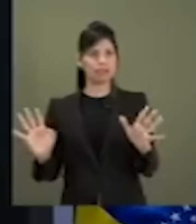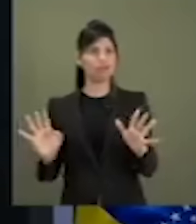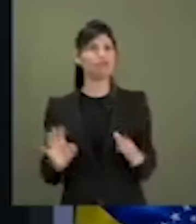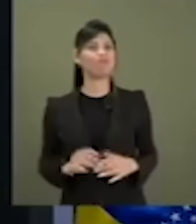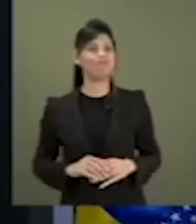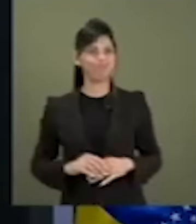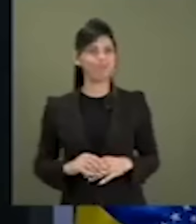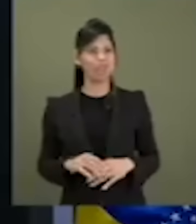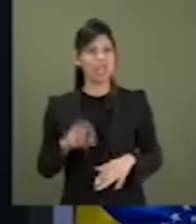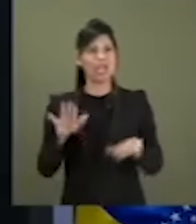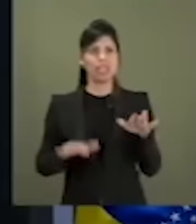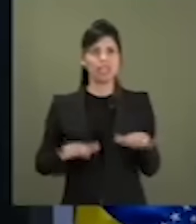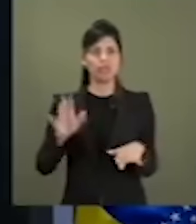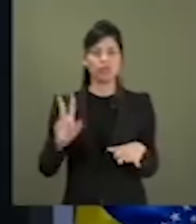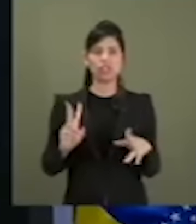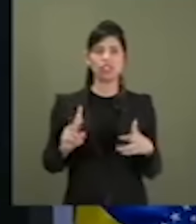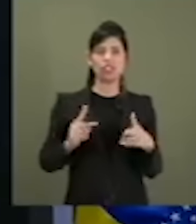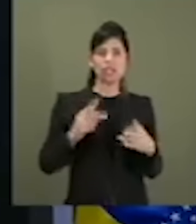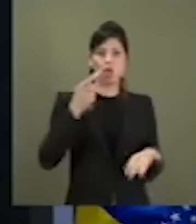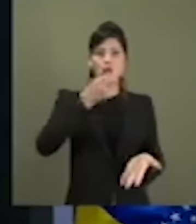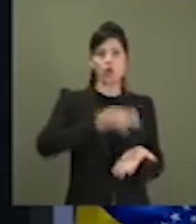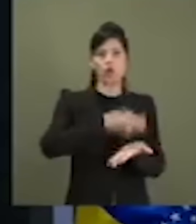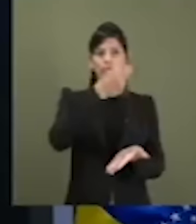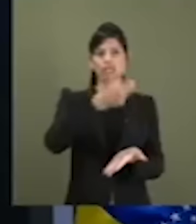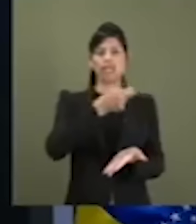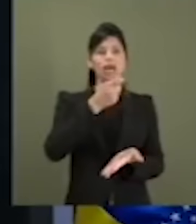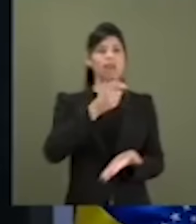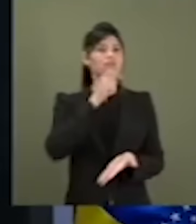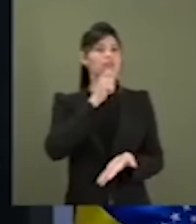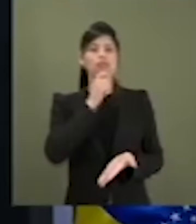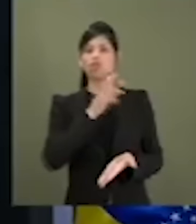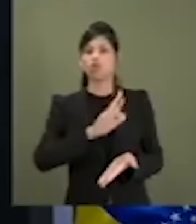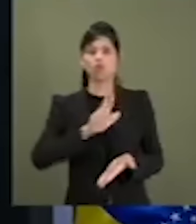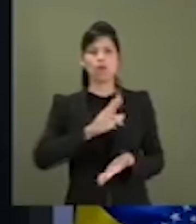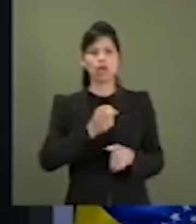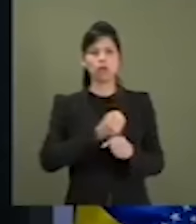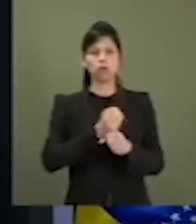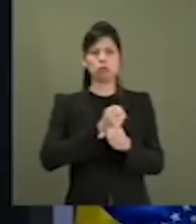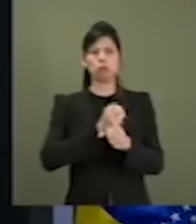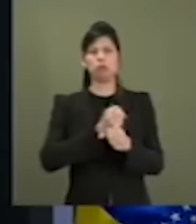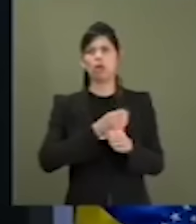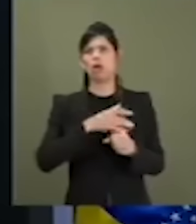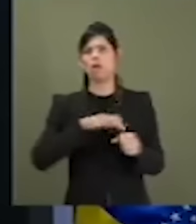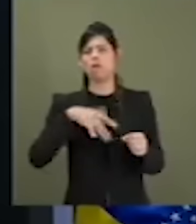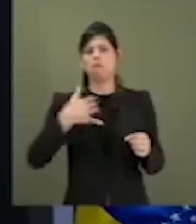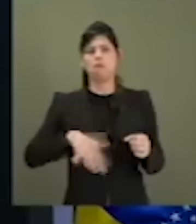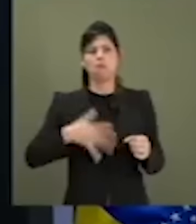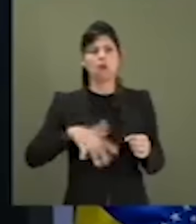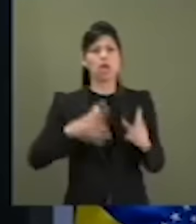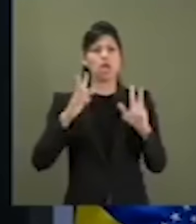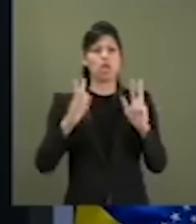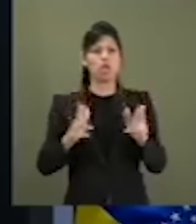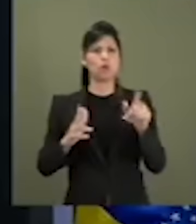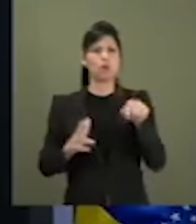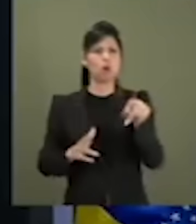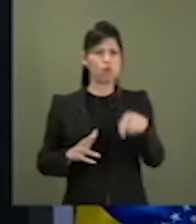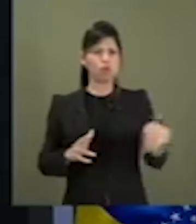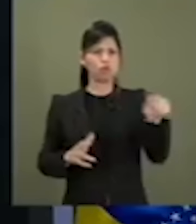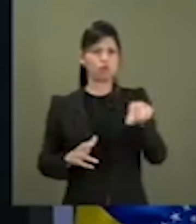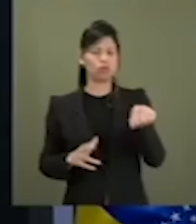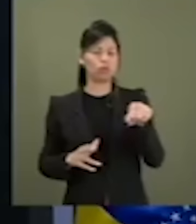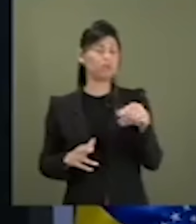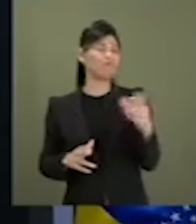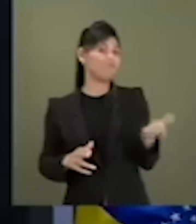muito menor do que essa pena. Aqui é imputado contra essas pessoas algo que